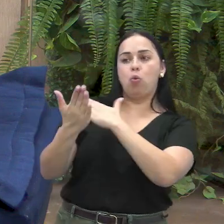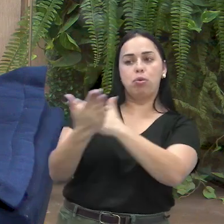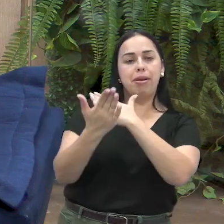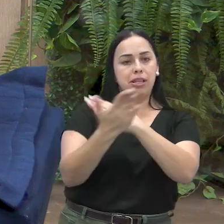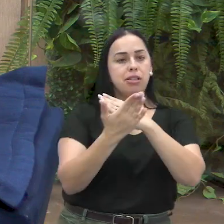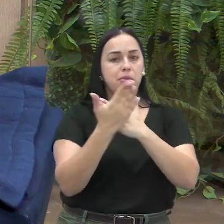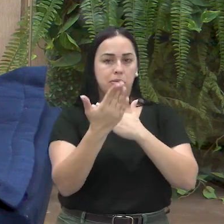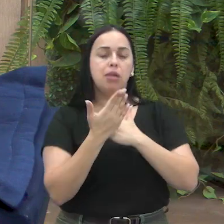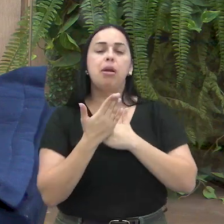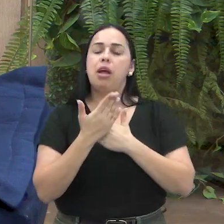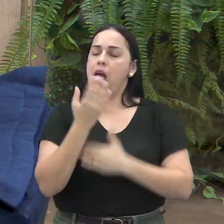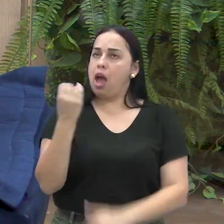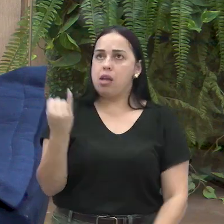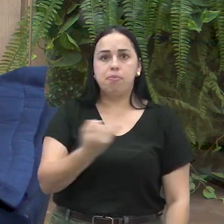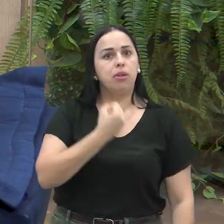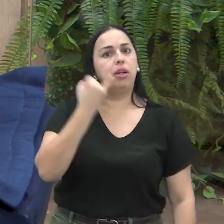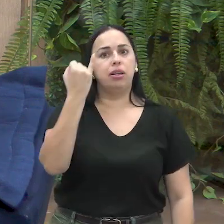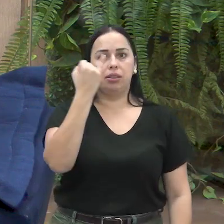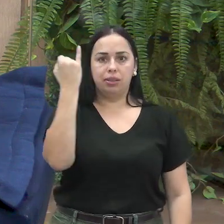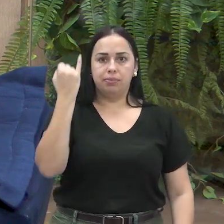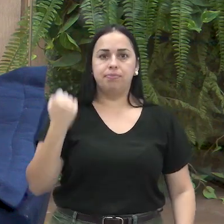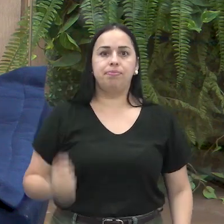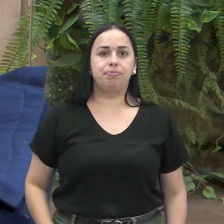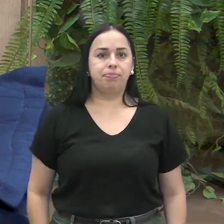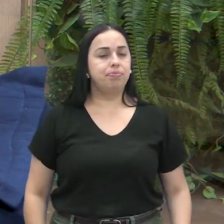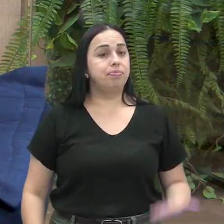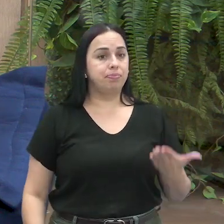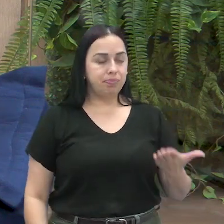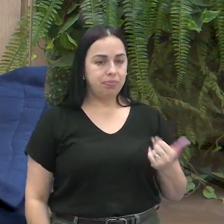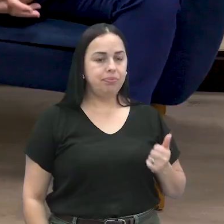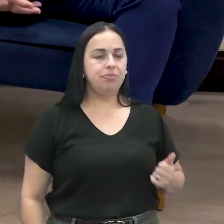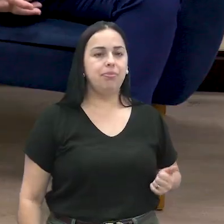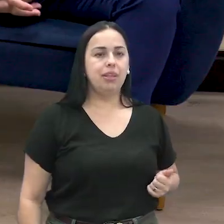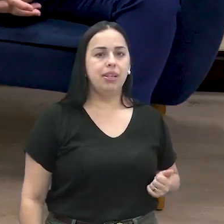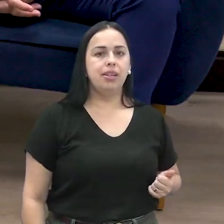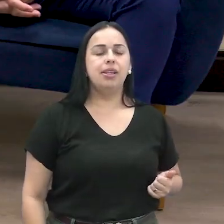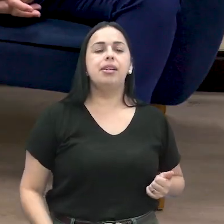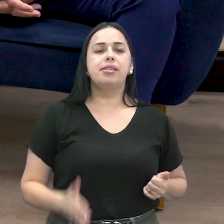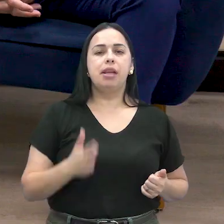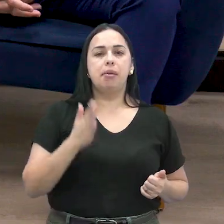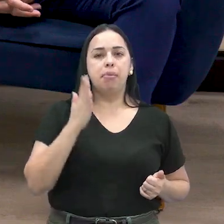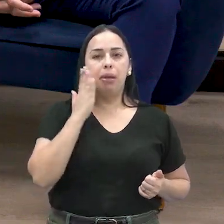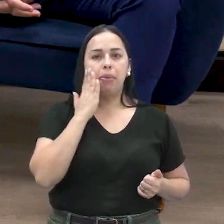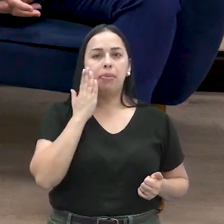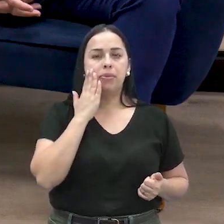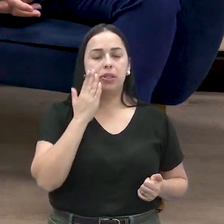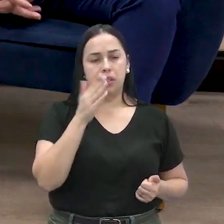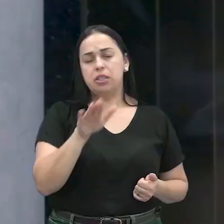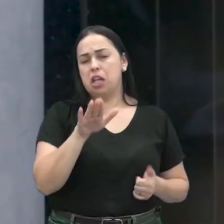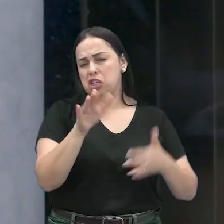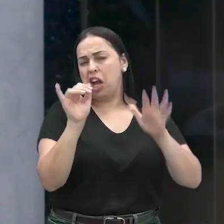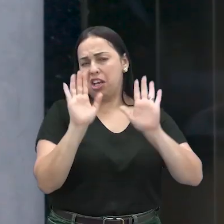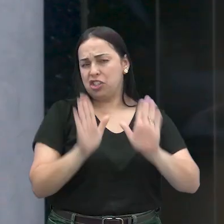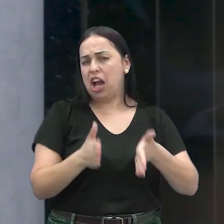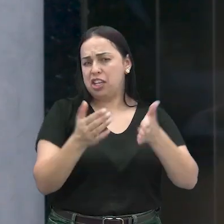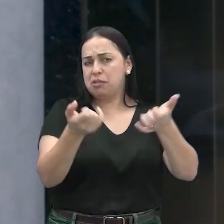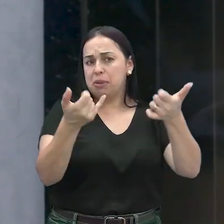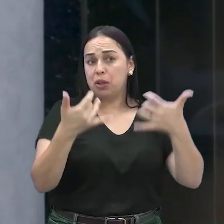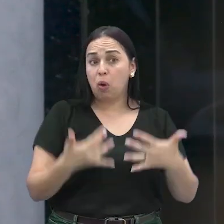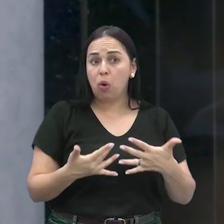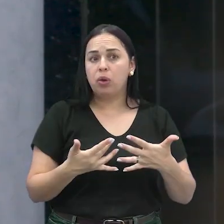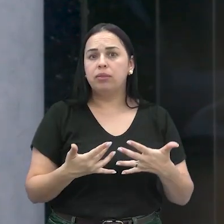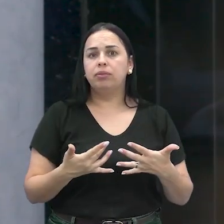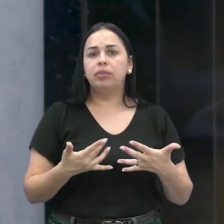ajudar. Isso é fundamental para a vida política e você atender quem te procura. E levando em conta um pouco disso tudo que o senhor